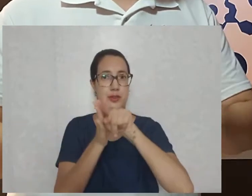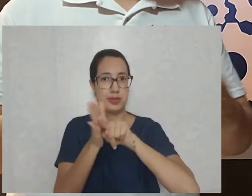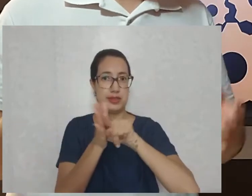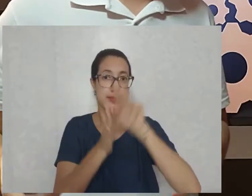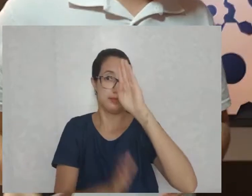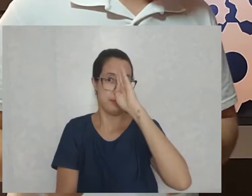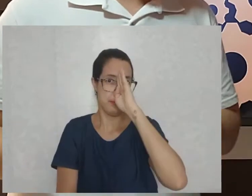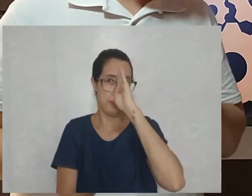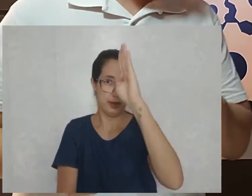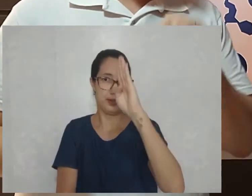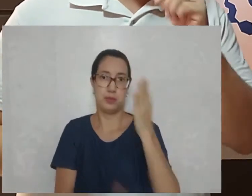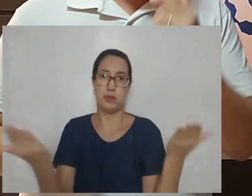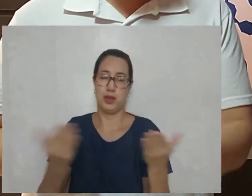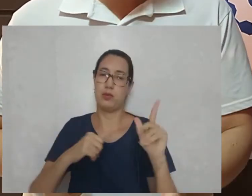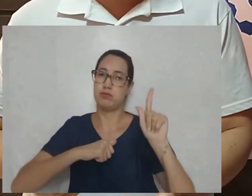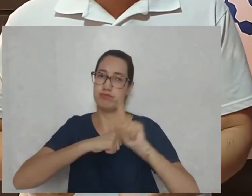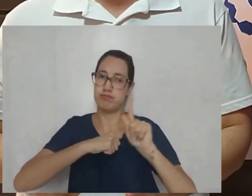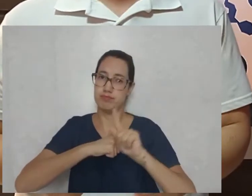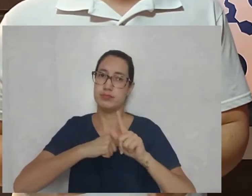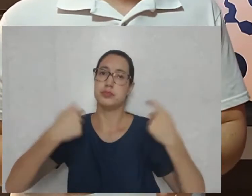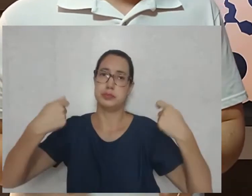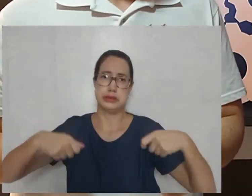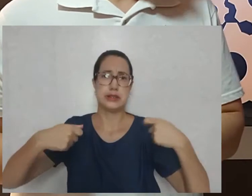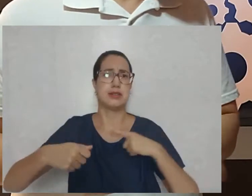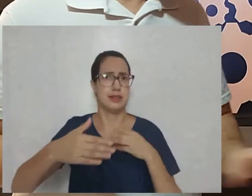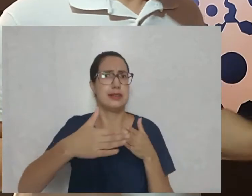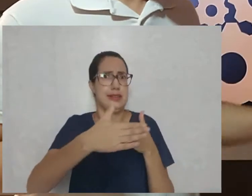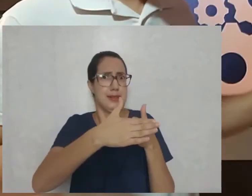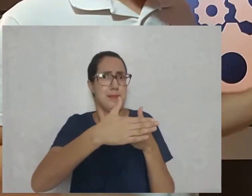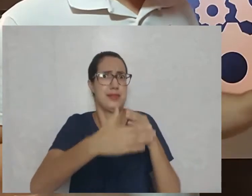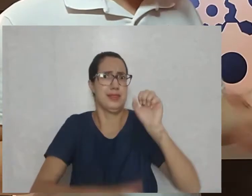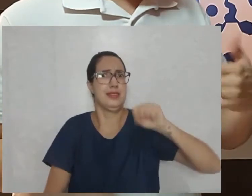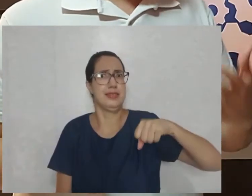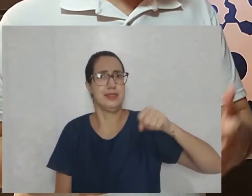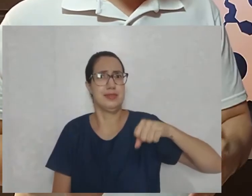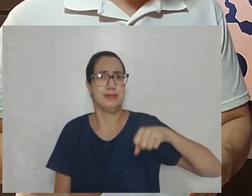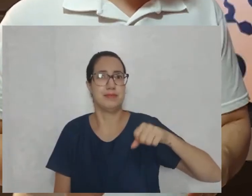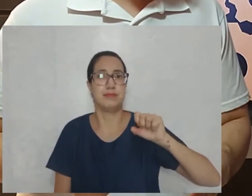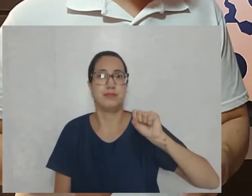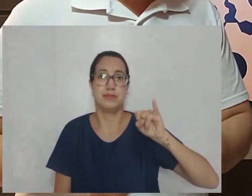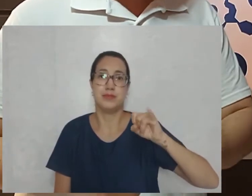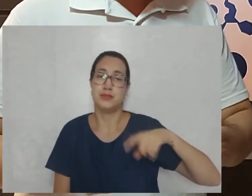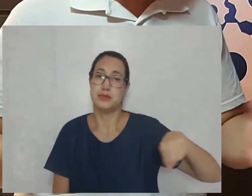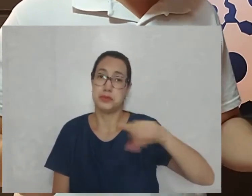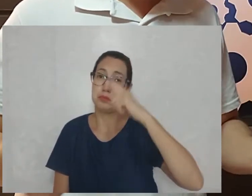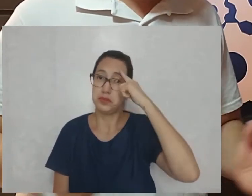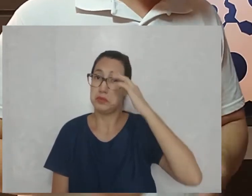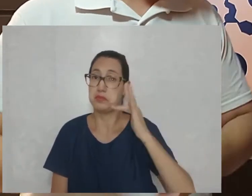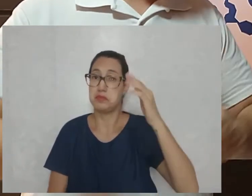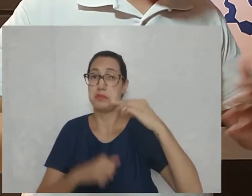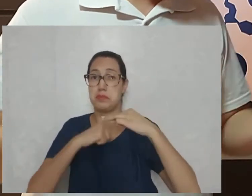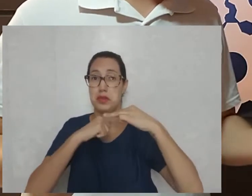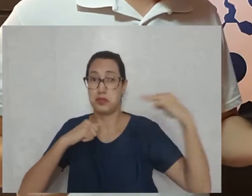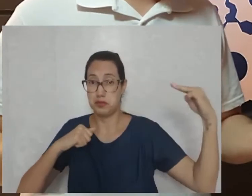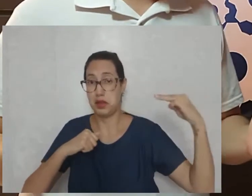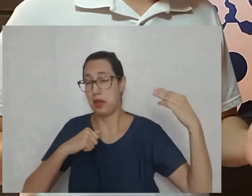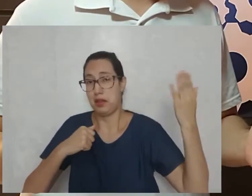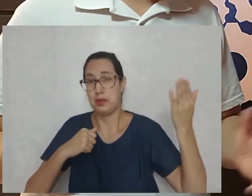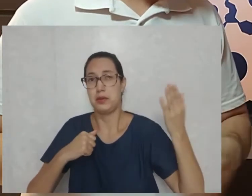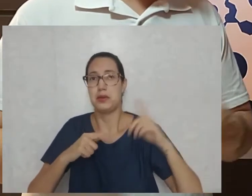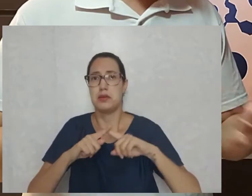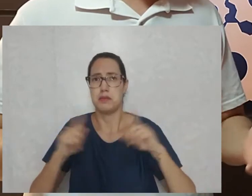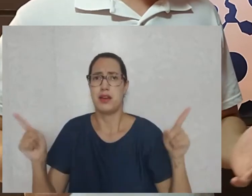principalmente nesse nível de graduação, tem que ser algo muito delimitado, tá? Mesmo se você considerasse um projeto de dissertação de mestrado, projeto de redes é uma coisa muito